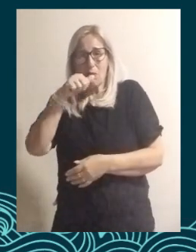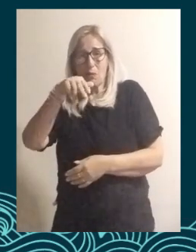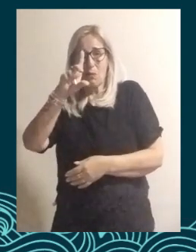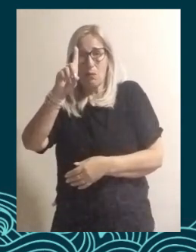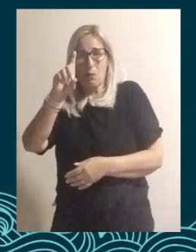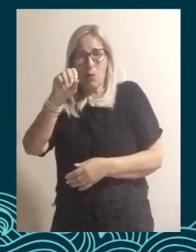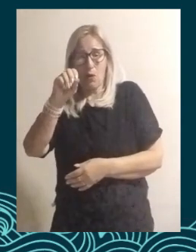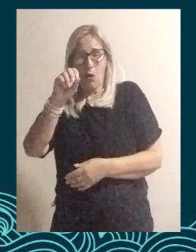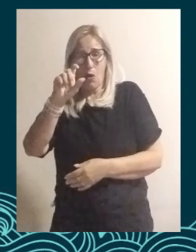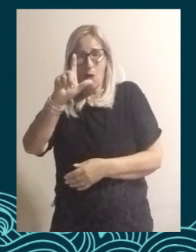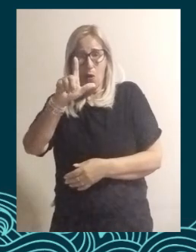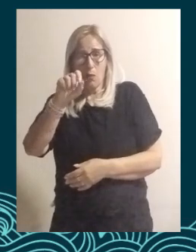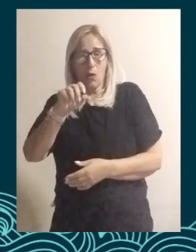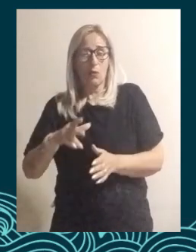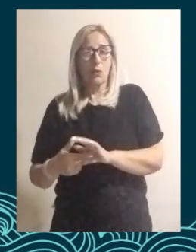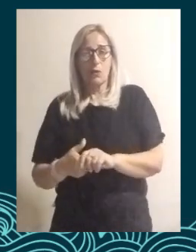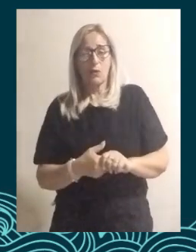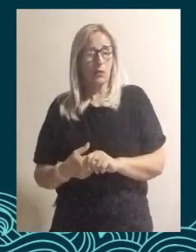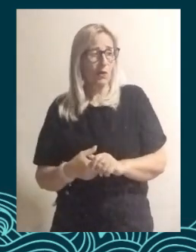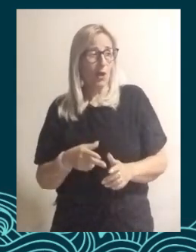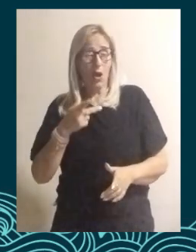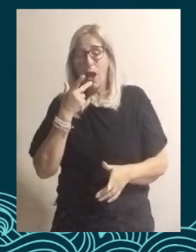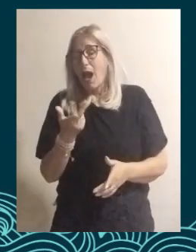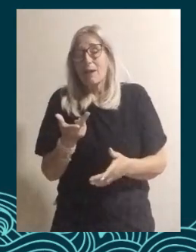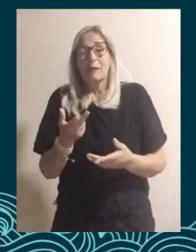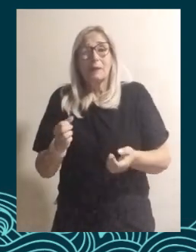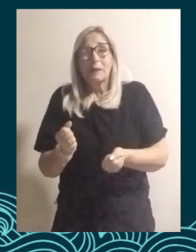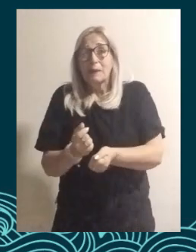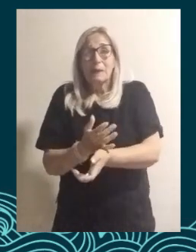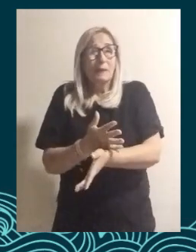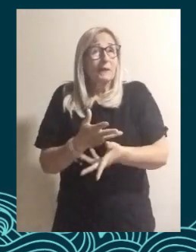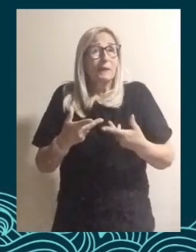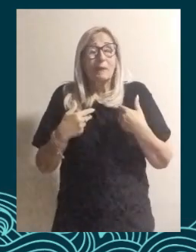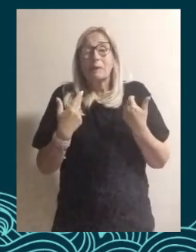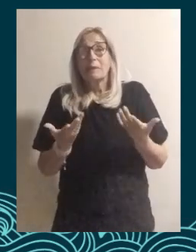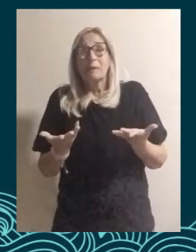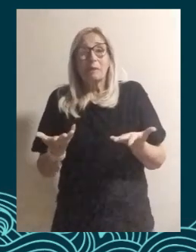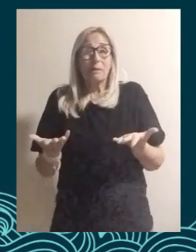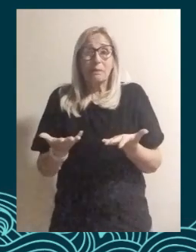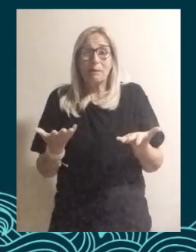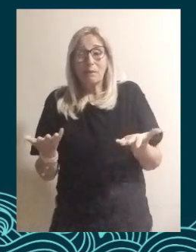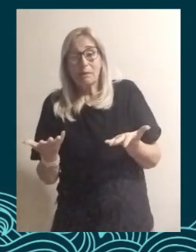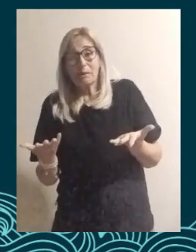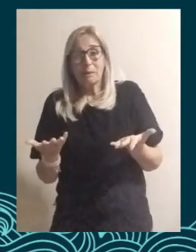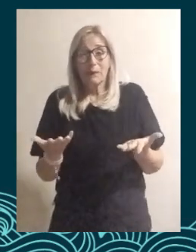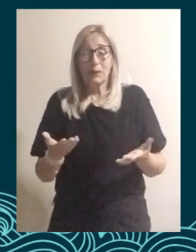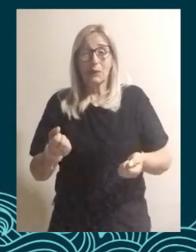no Ártico. E eu, para mim, é